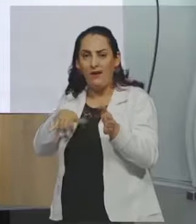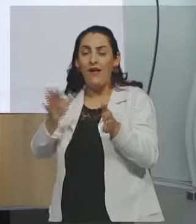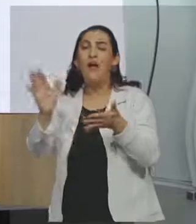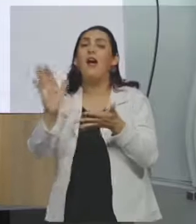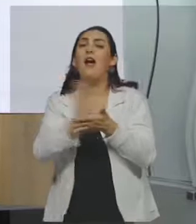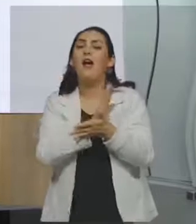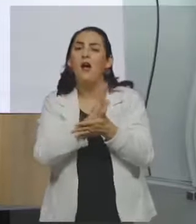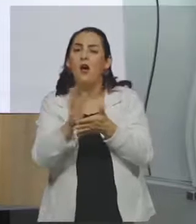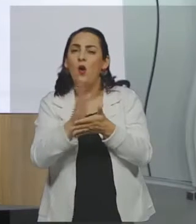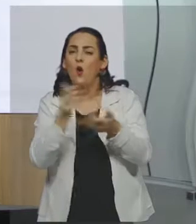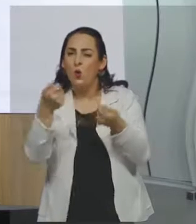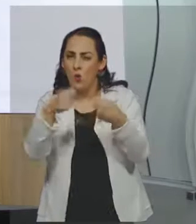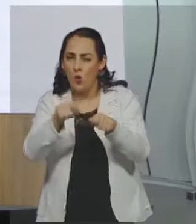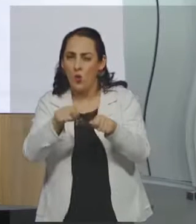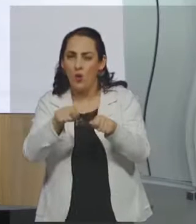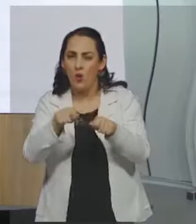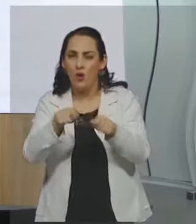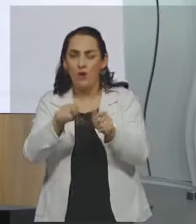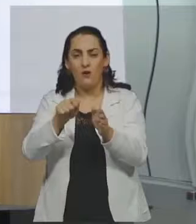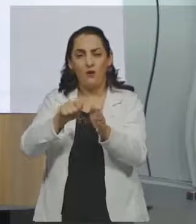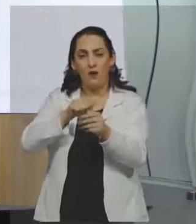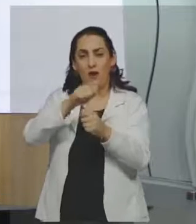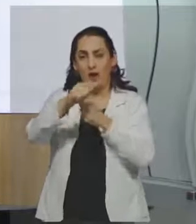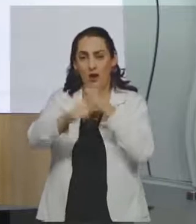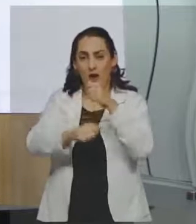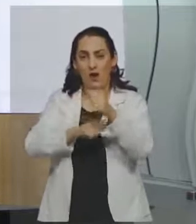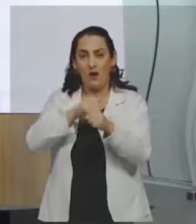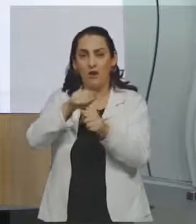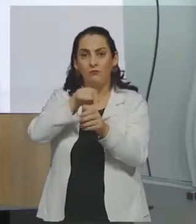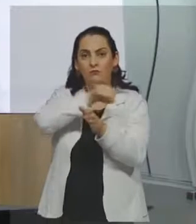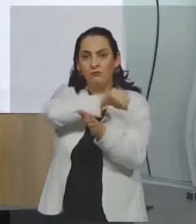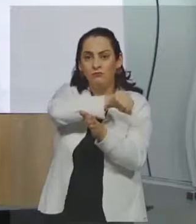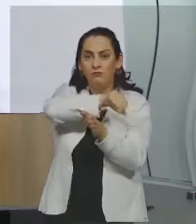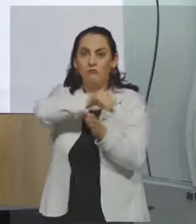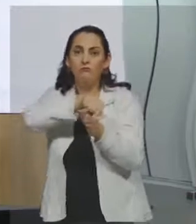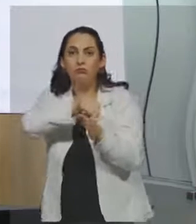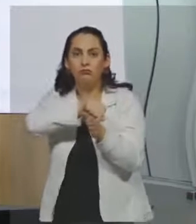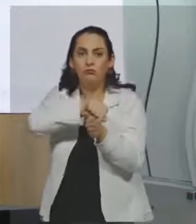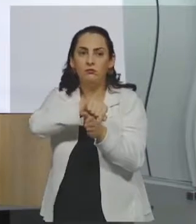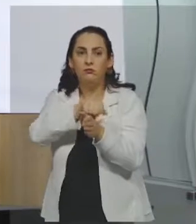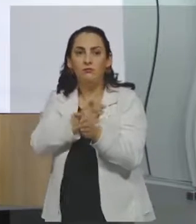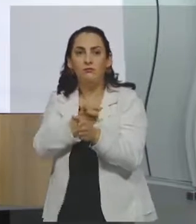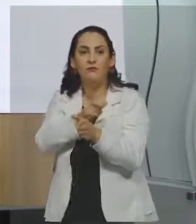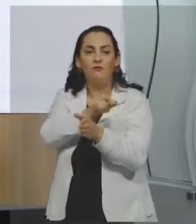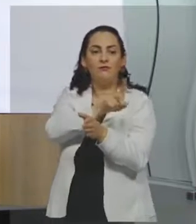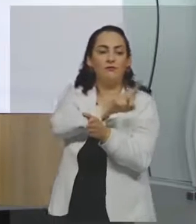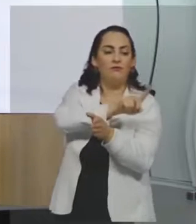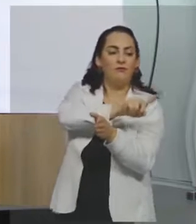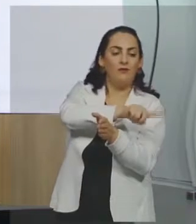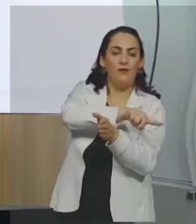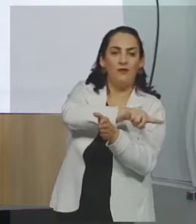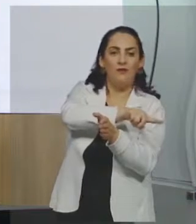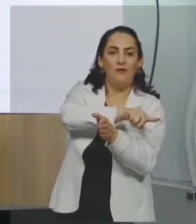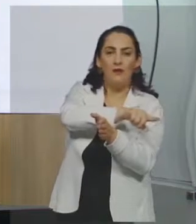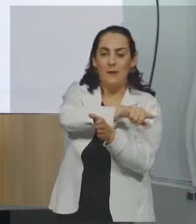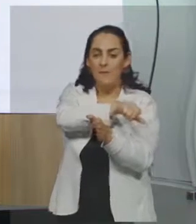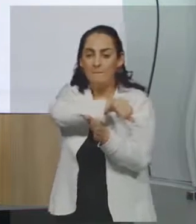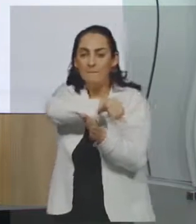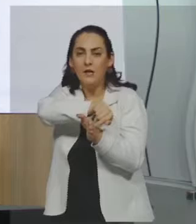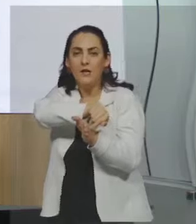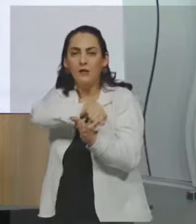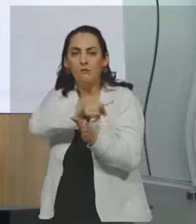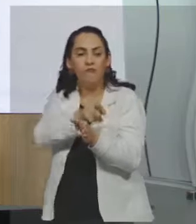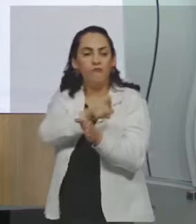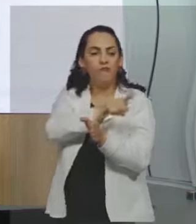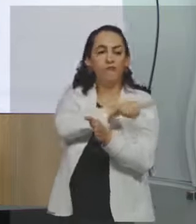tocavam na placa de ouro e voltavam. Ou seja, sofriam um desvio muito grande. Eles